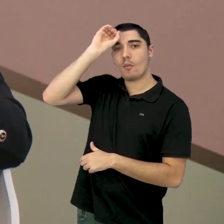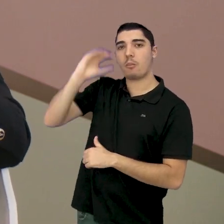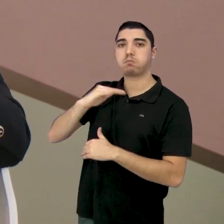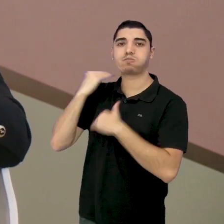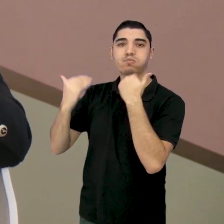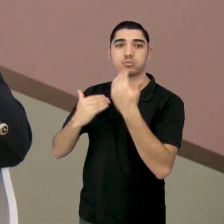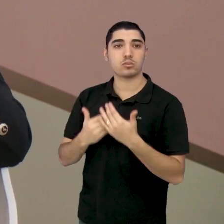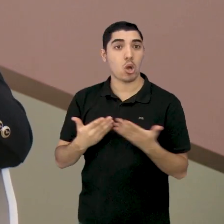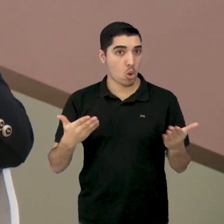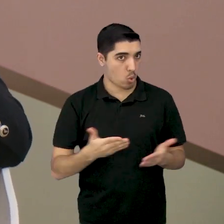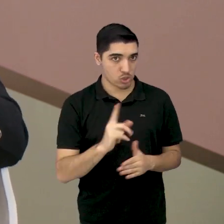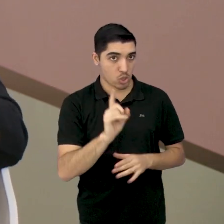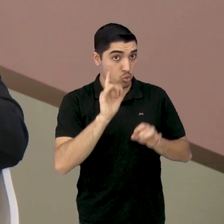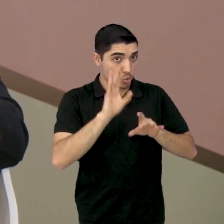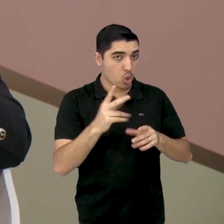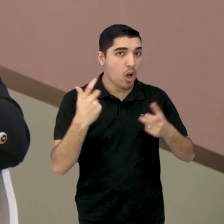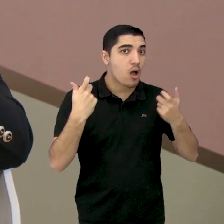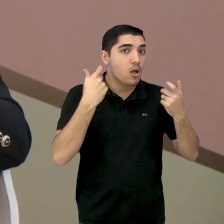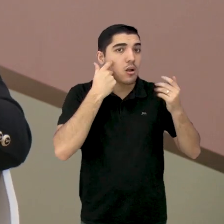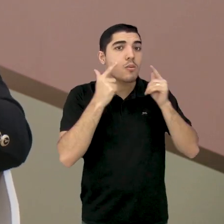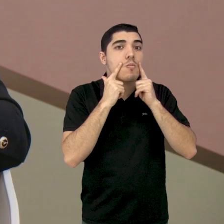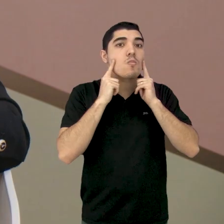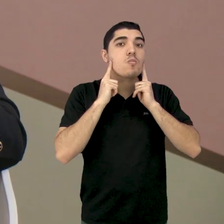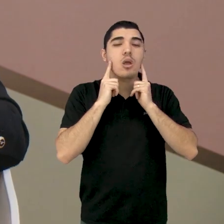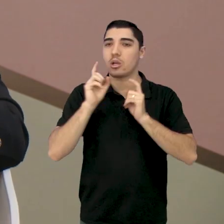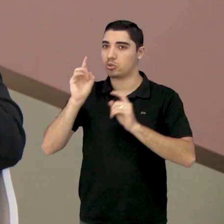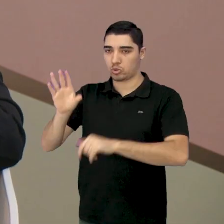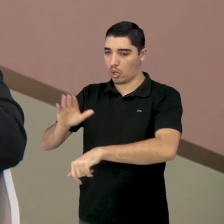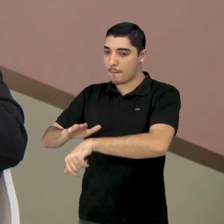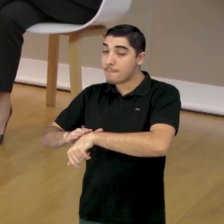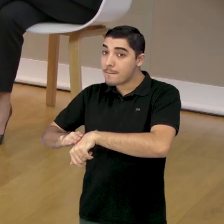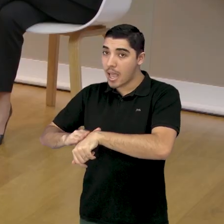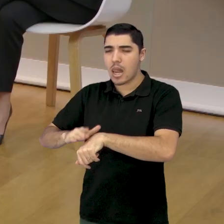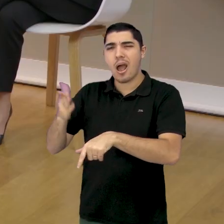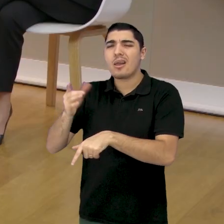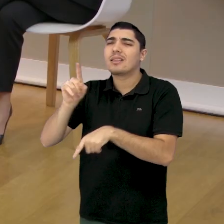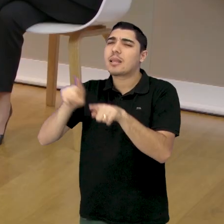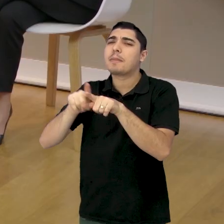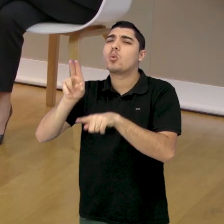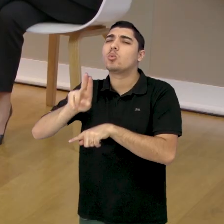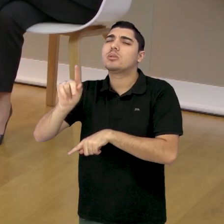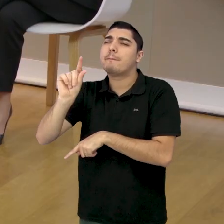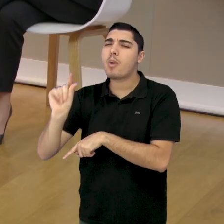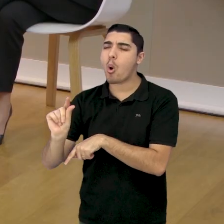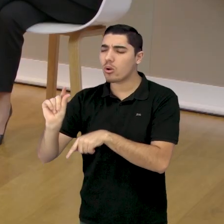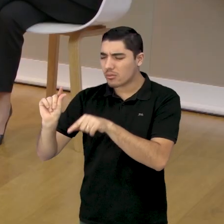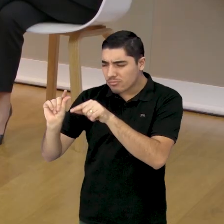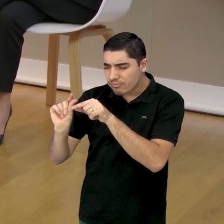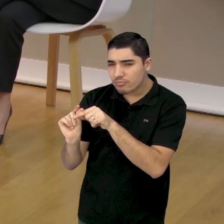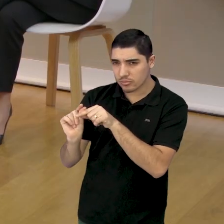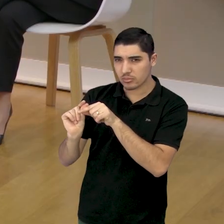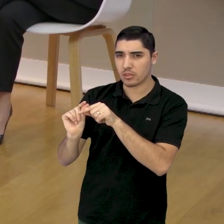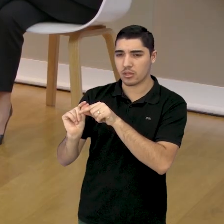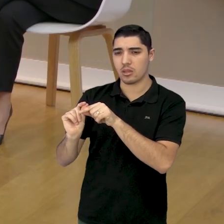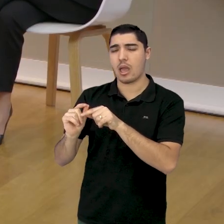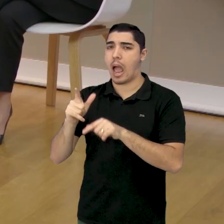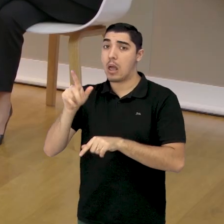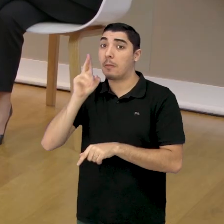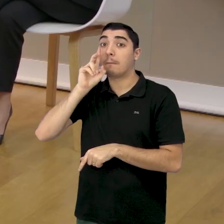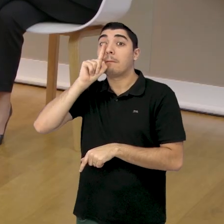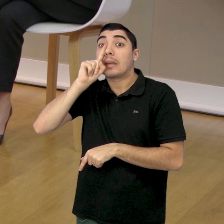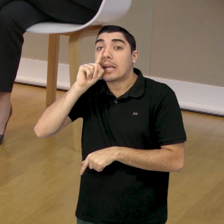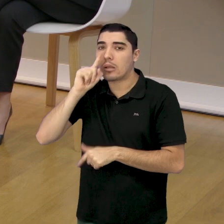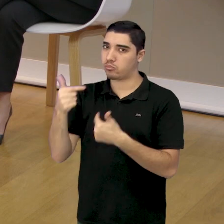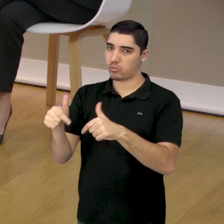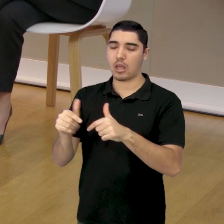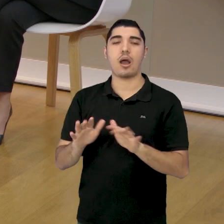Então, as pessoas da guerra morriam muito por botulismo. Porque entendi. Ingeria muito essa bactéria, né, nesses enlatados. Tá. Hoje